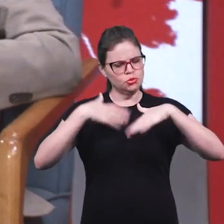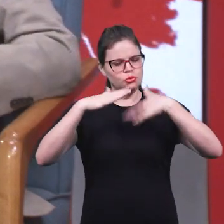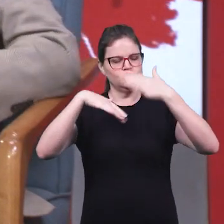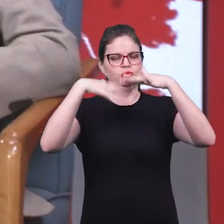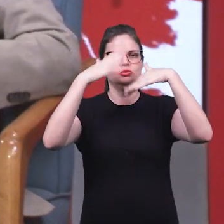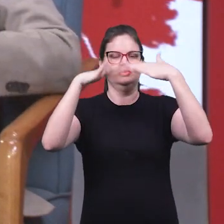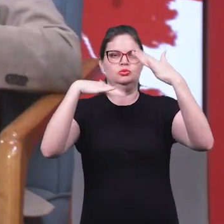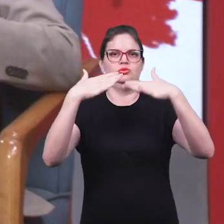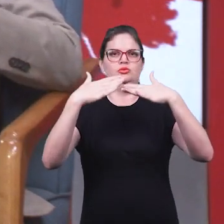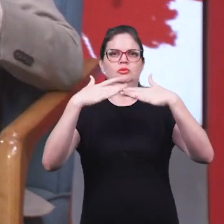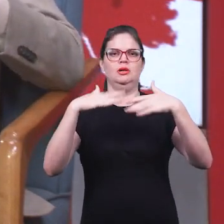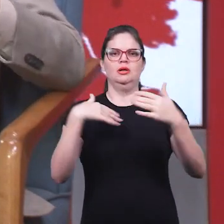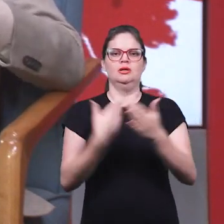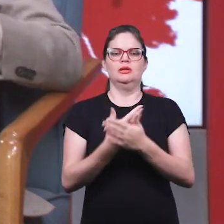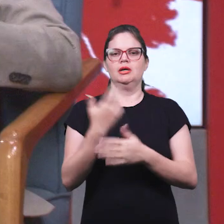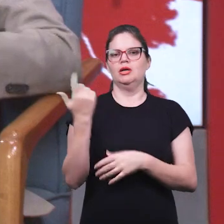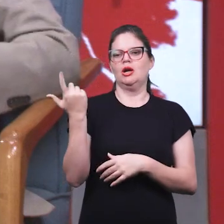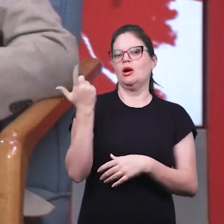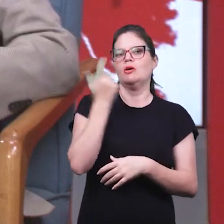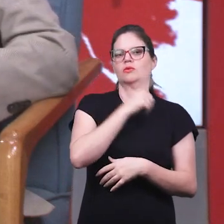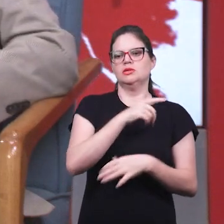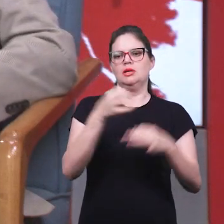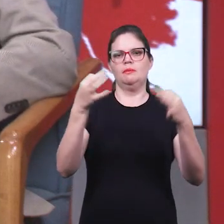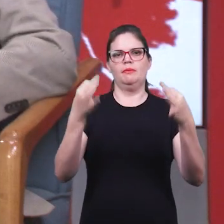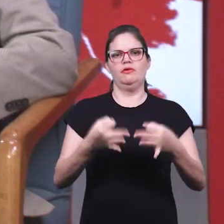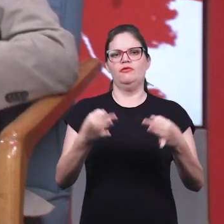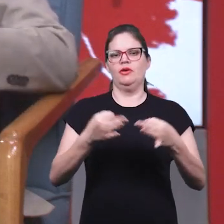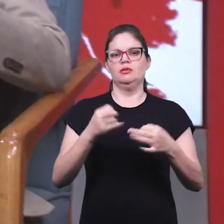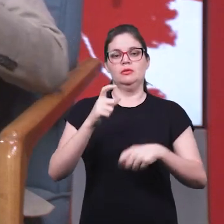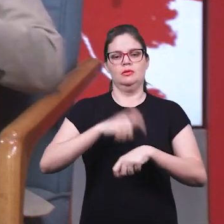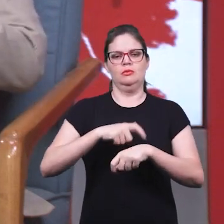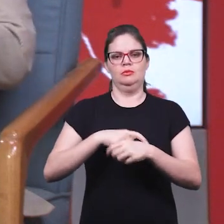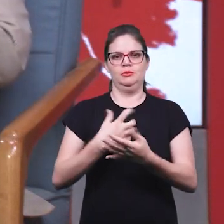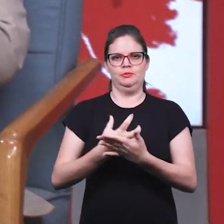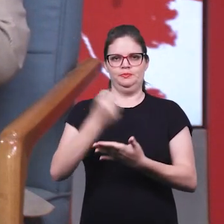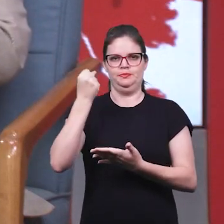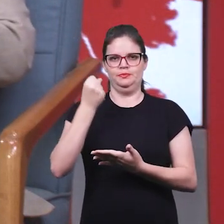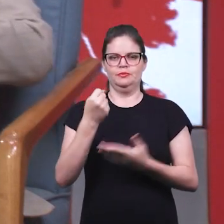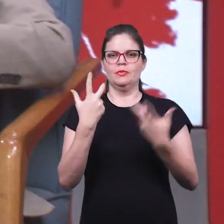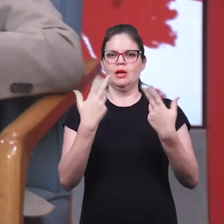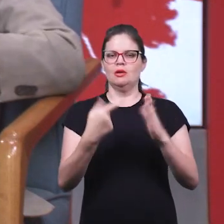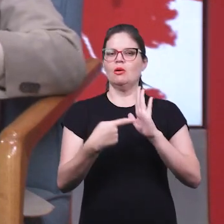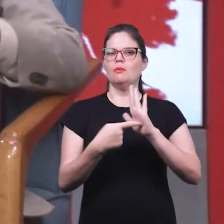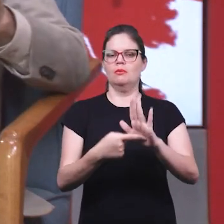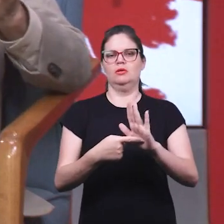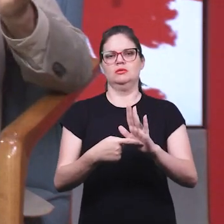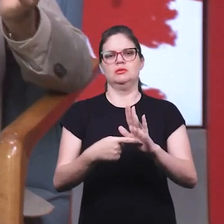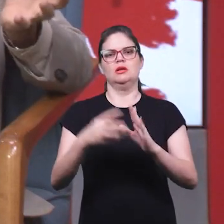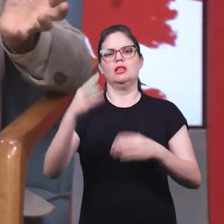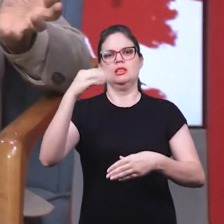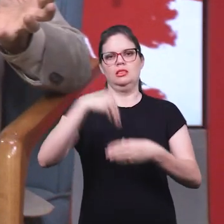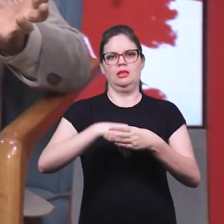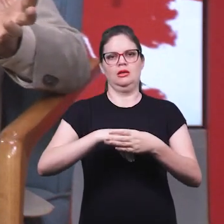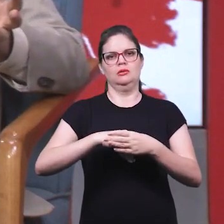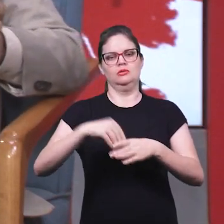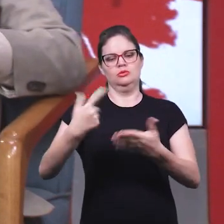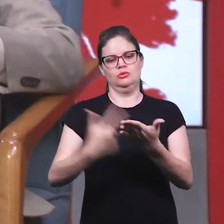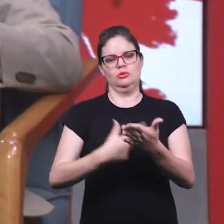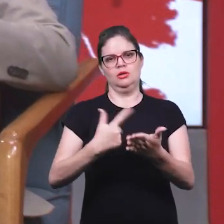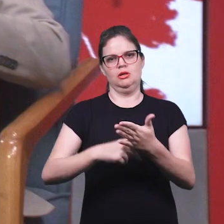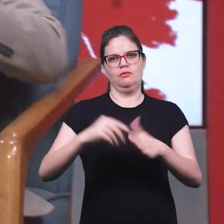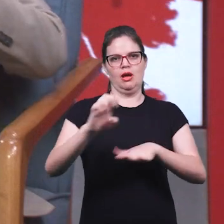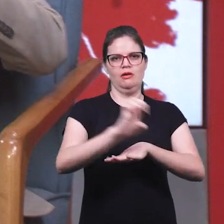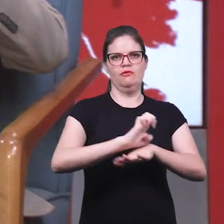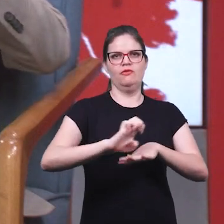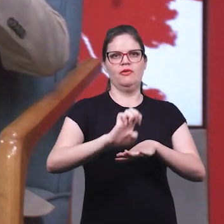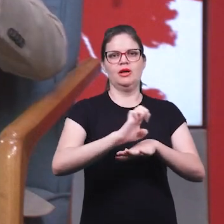aperfeiçoado até que alcance a estatura de varão perfeito. Como está na carta aos Efésios, o que é a estatura de varão perfeito?